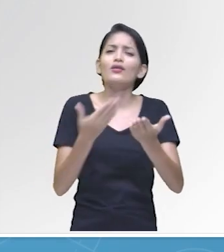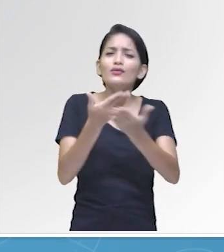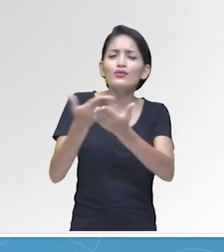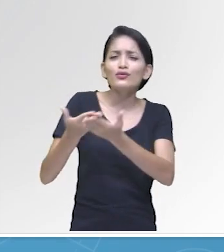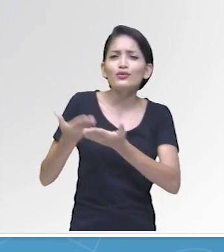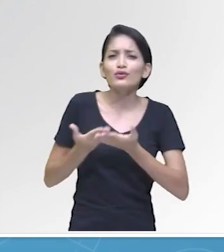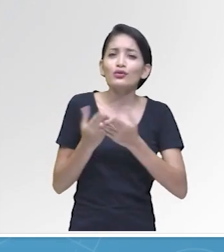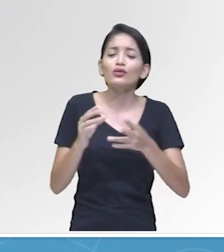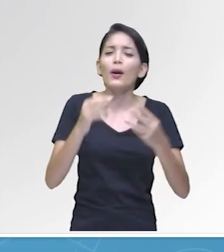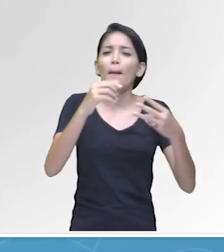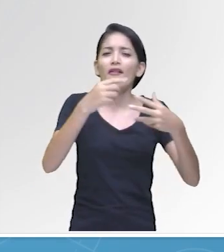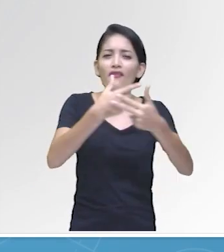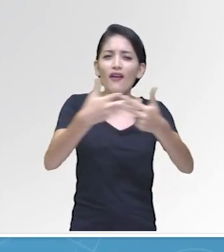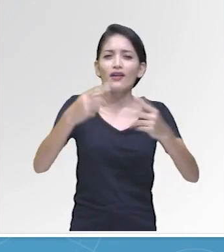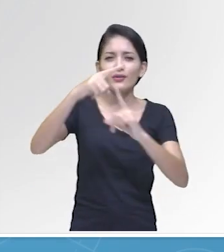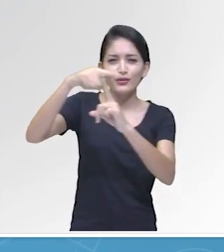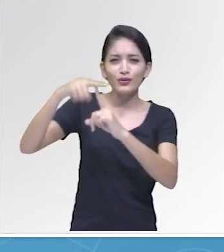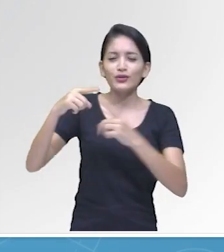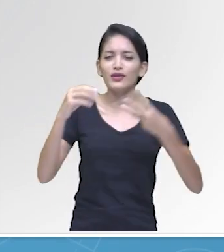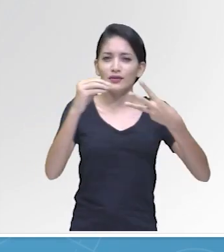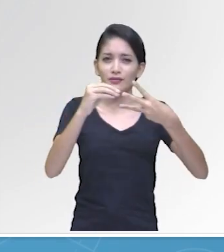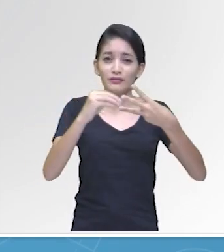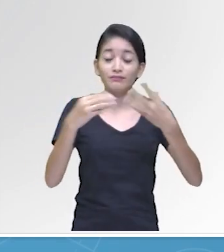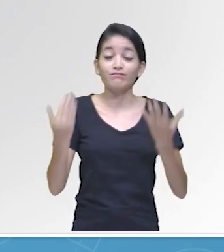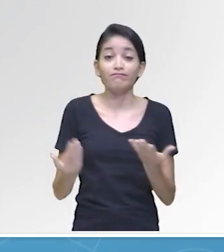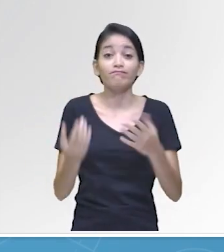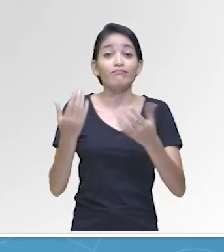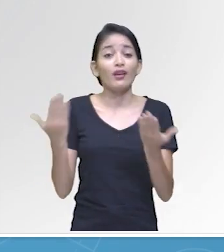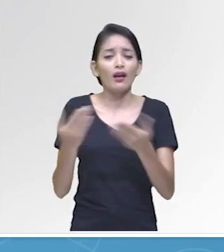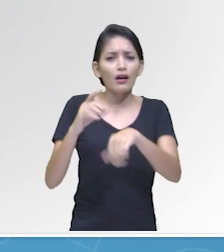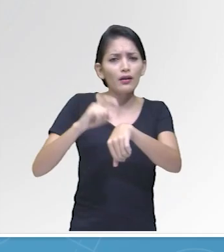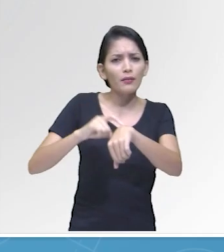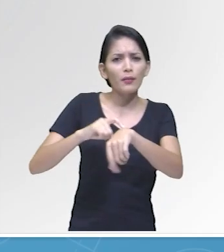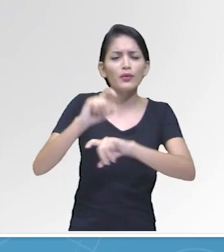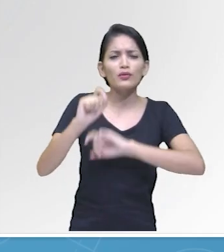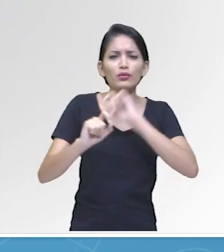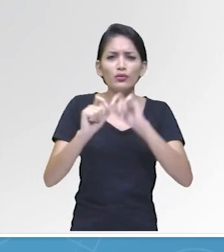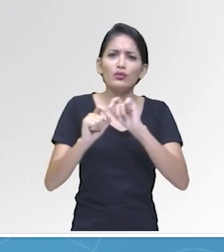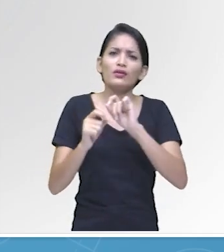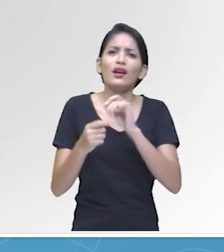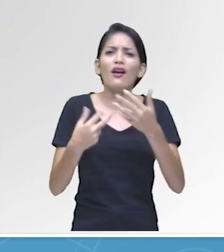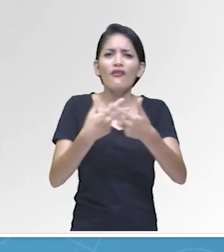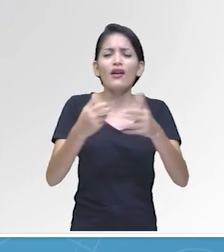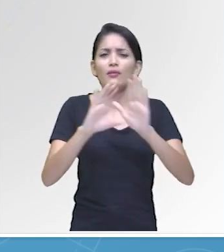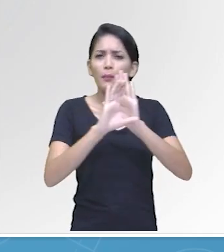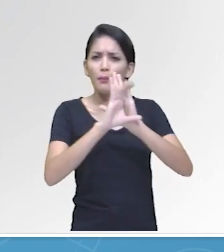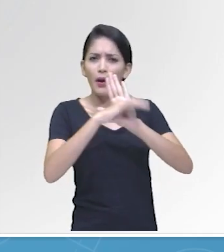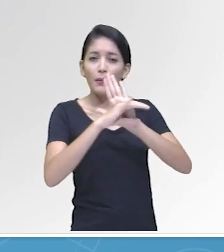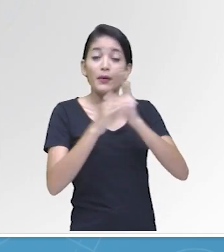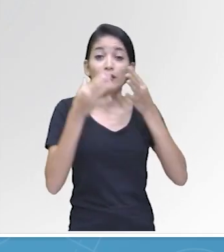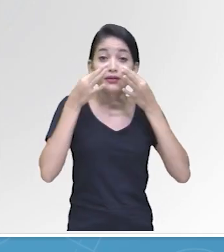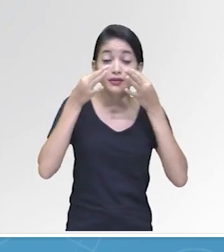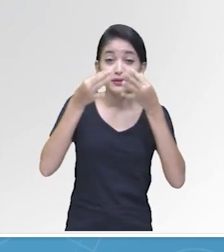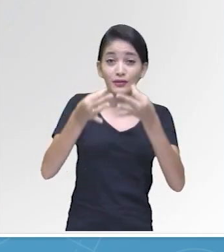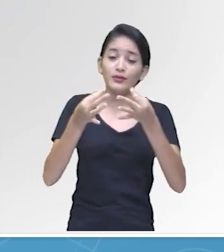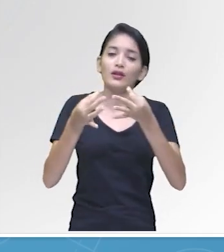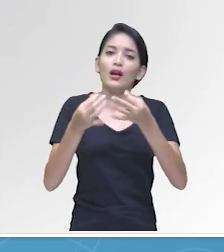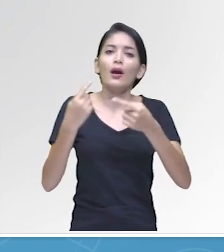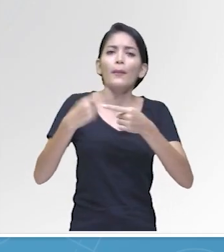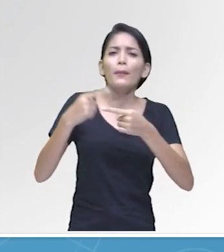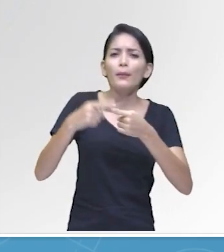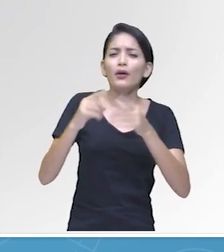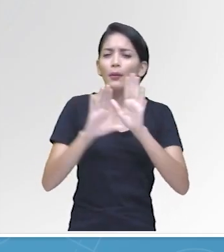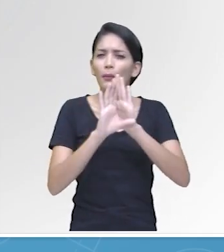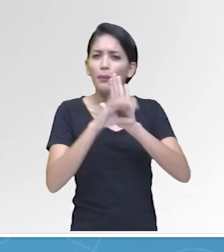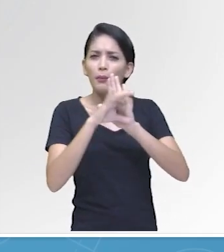aí dos tipos de célula. Nesse momento, nós vamos trazer para vocês conceitos. Prestem bastante atenção, porque esses